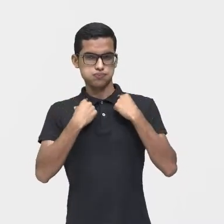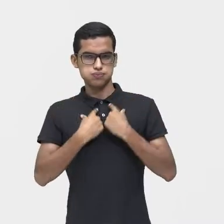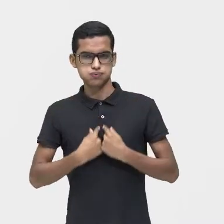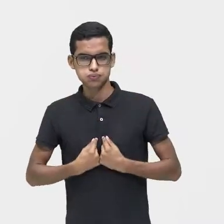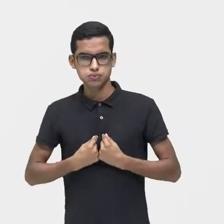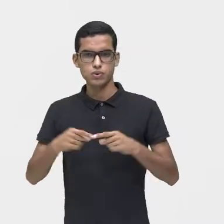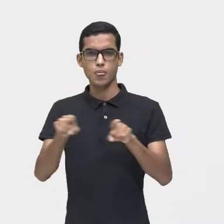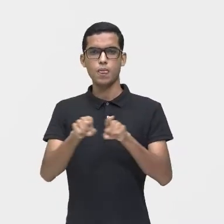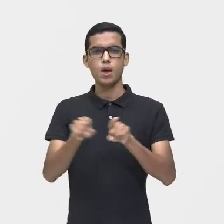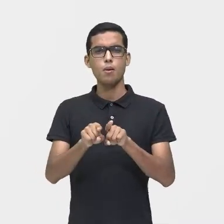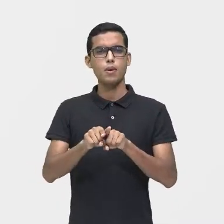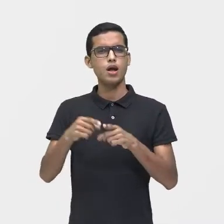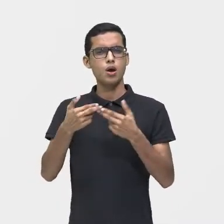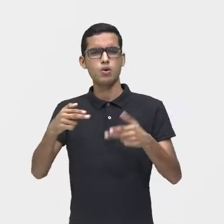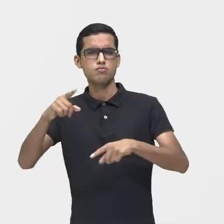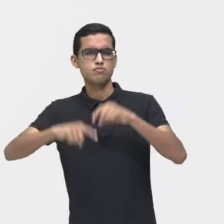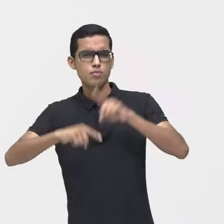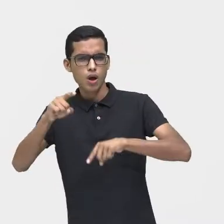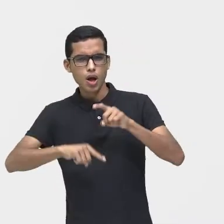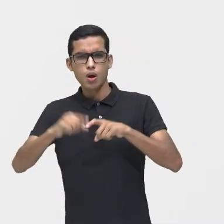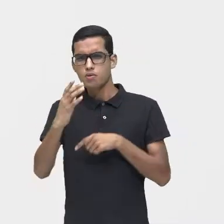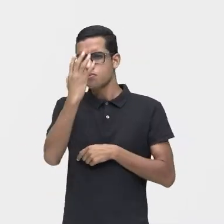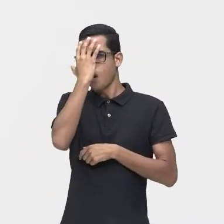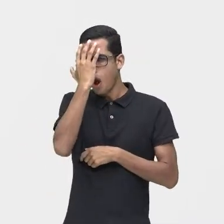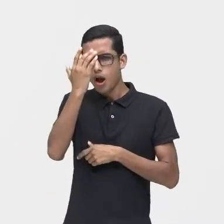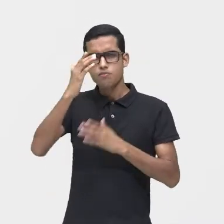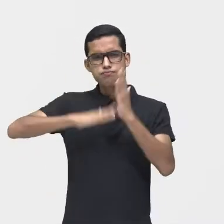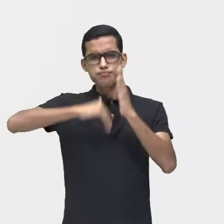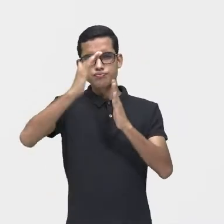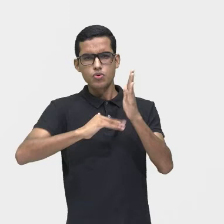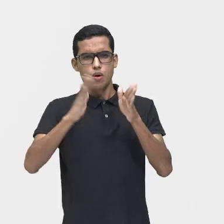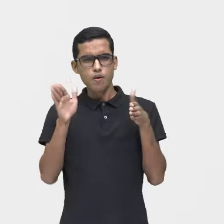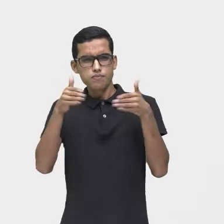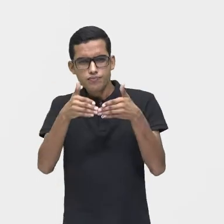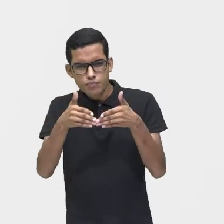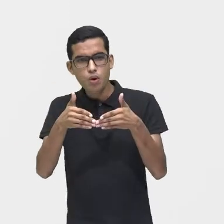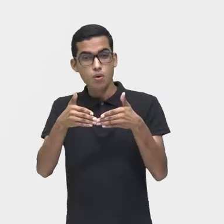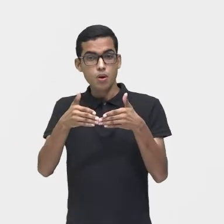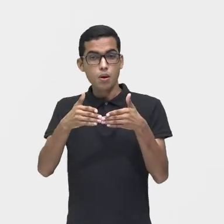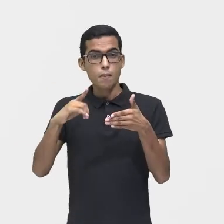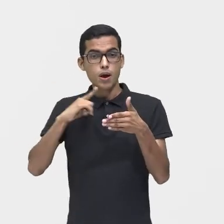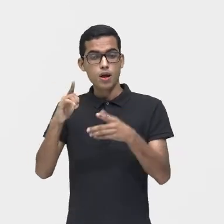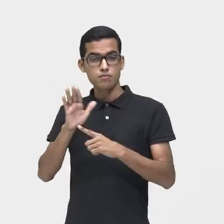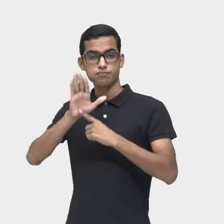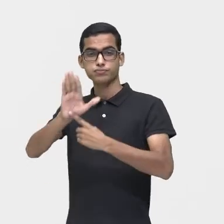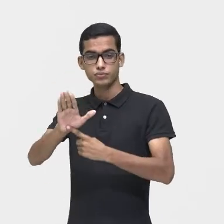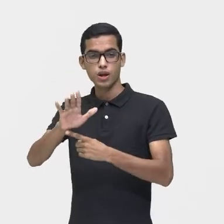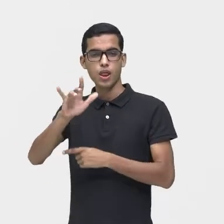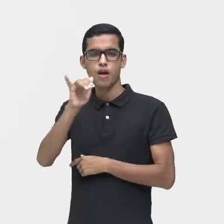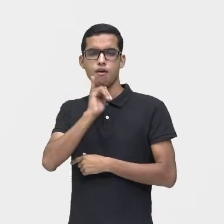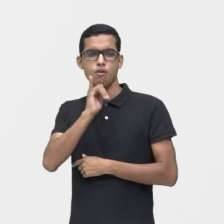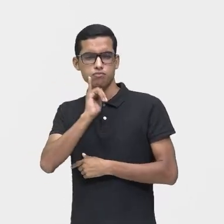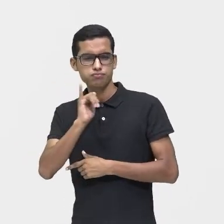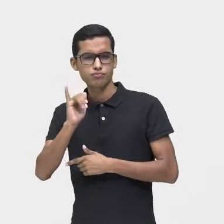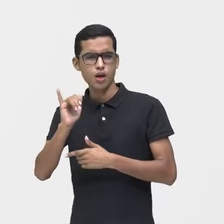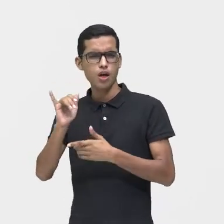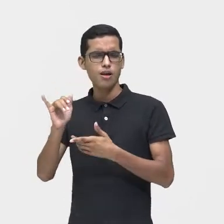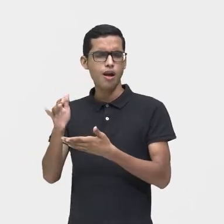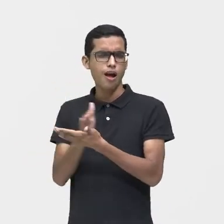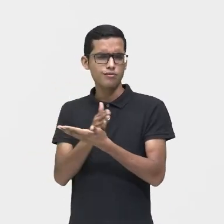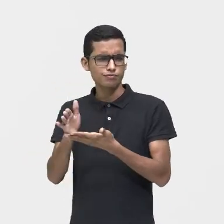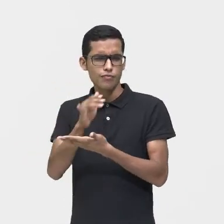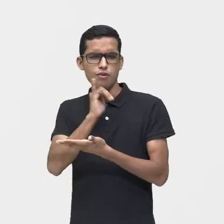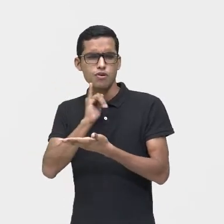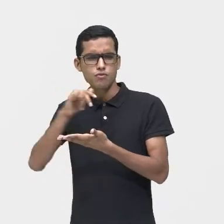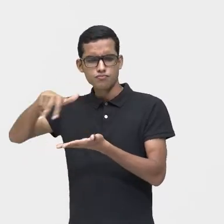pinturas específicas para determinada celebração. Aí, então, a gente tem alguns exemplos de dança, né? A gente vai apresentar alguns